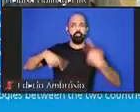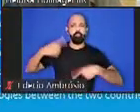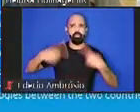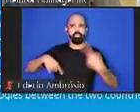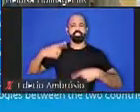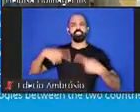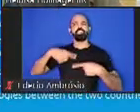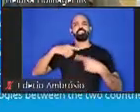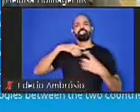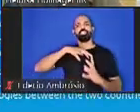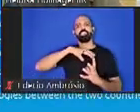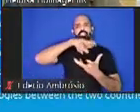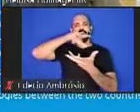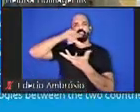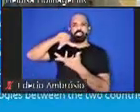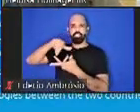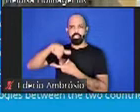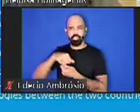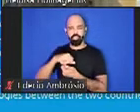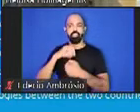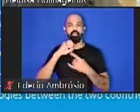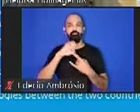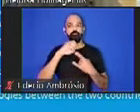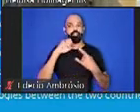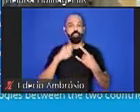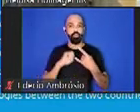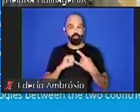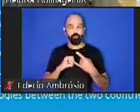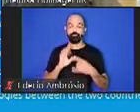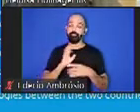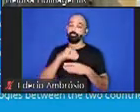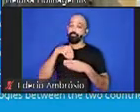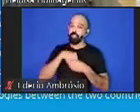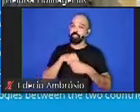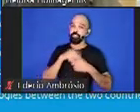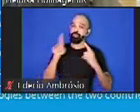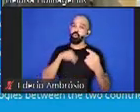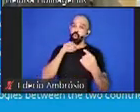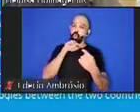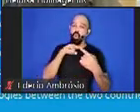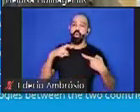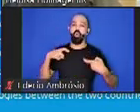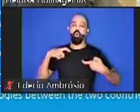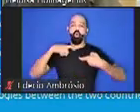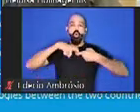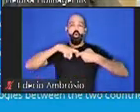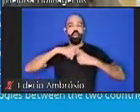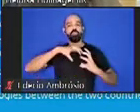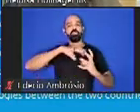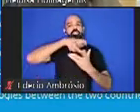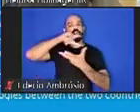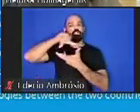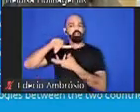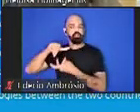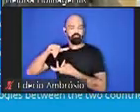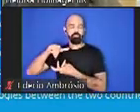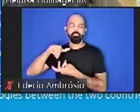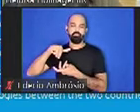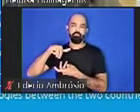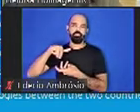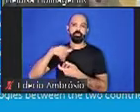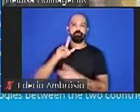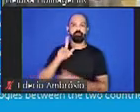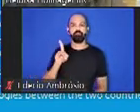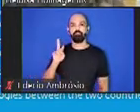da Fiocruz, dentro da ótica de cooperação internacional. Então, o